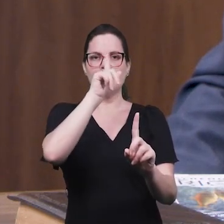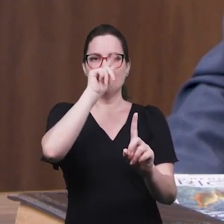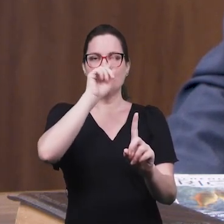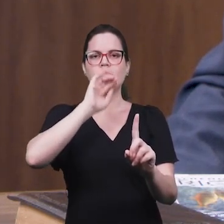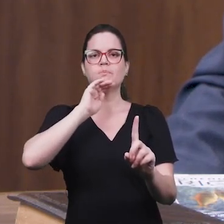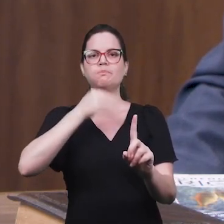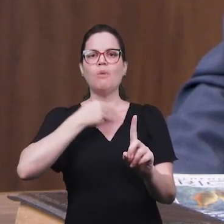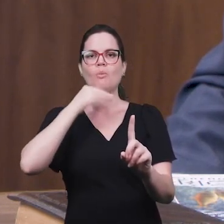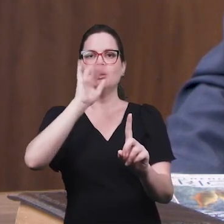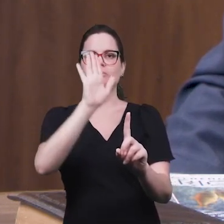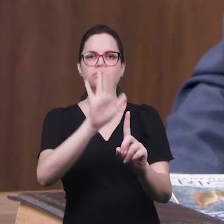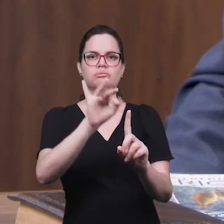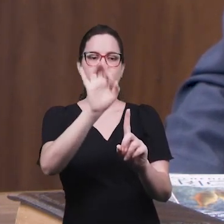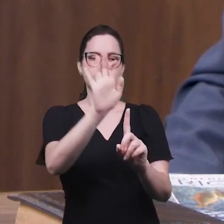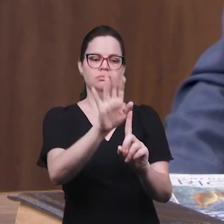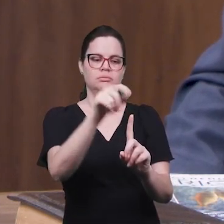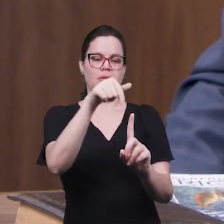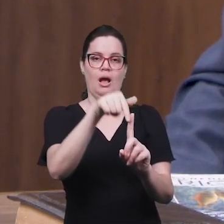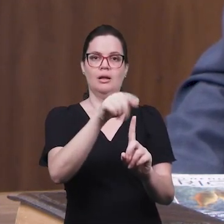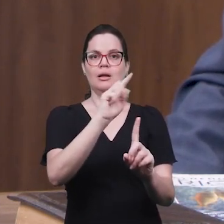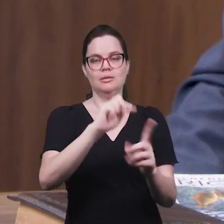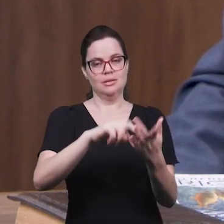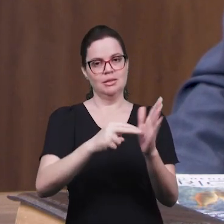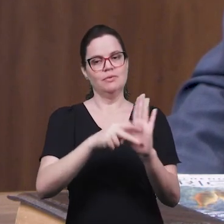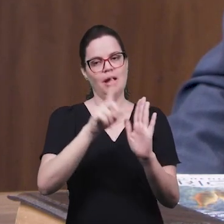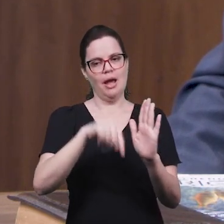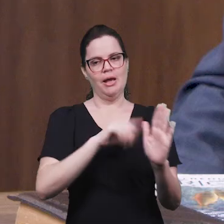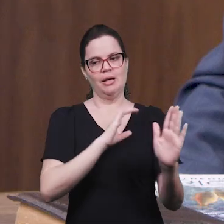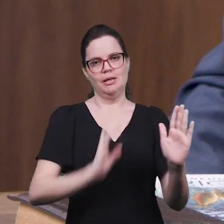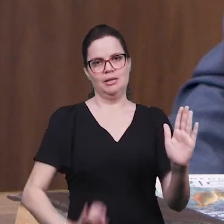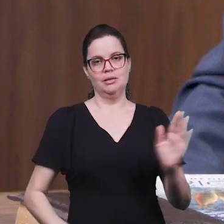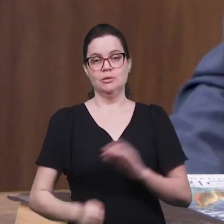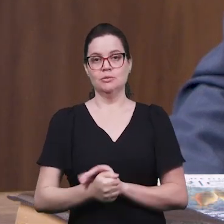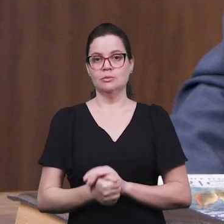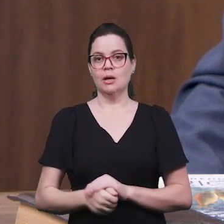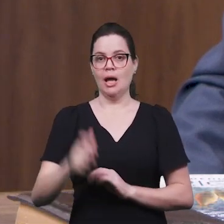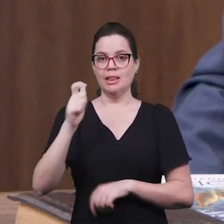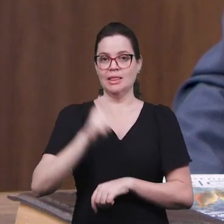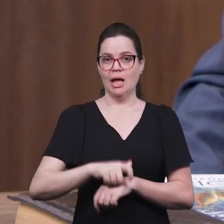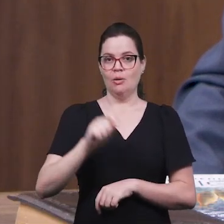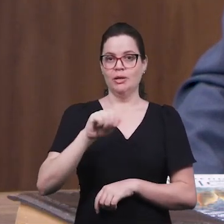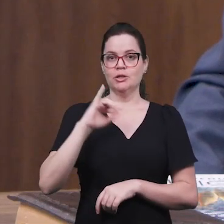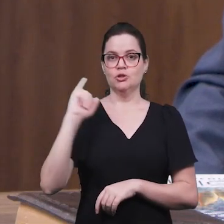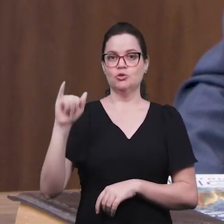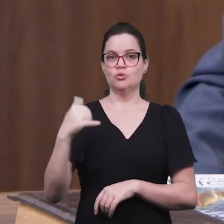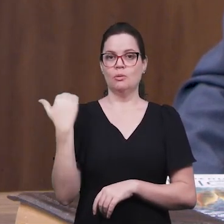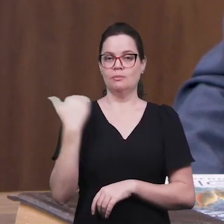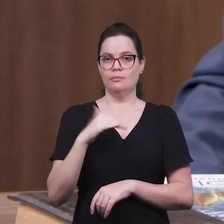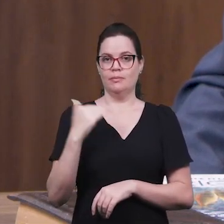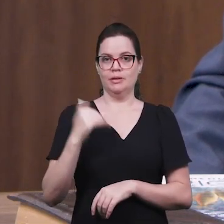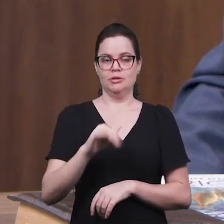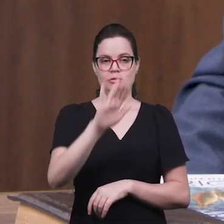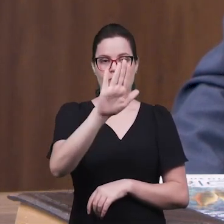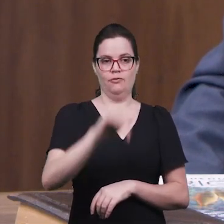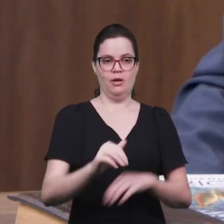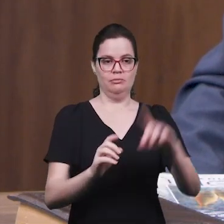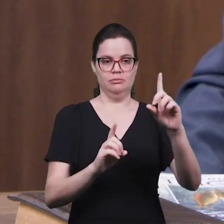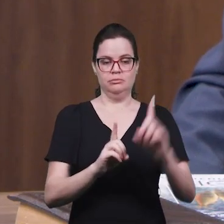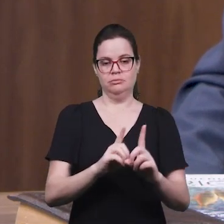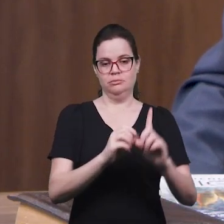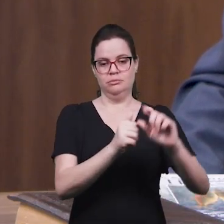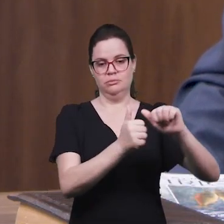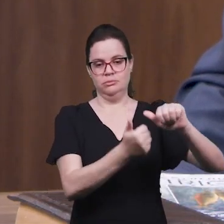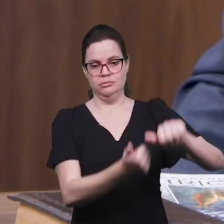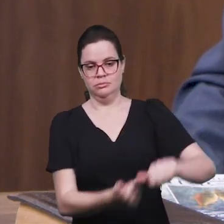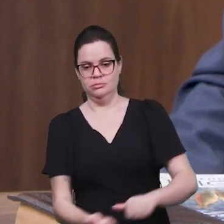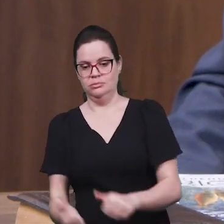seria o Cristo. E quando ele batizou o Senhor Jesus, ele vê o Espírito Santo descendo sobre Jesus em forma de